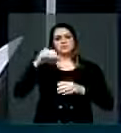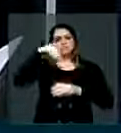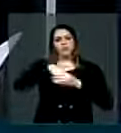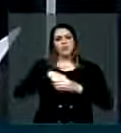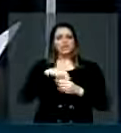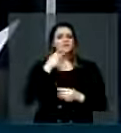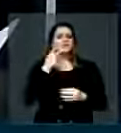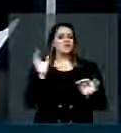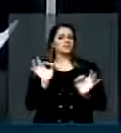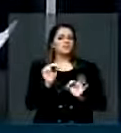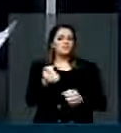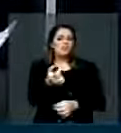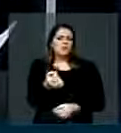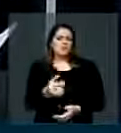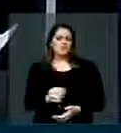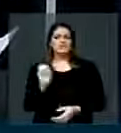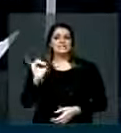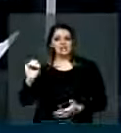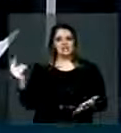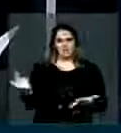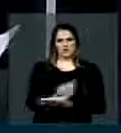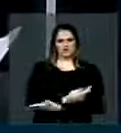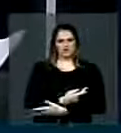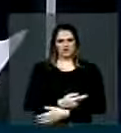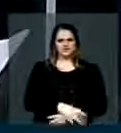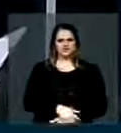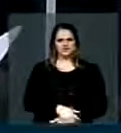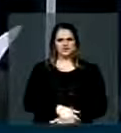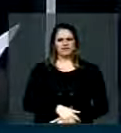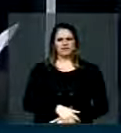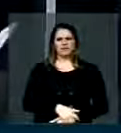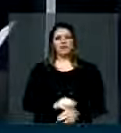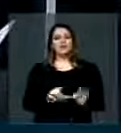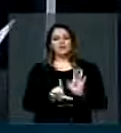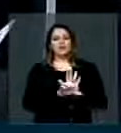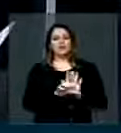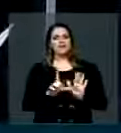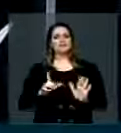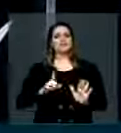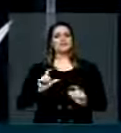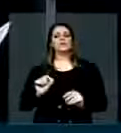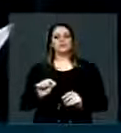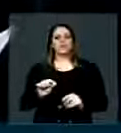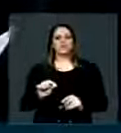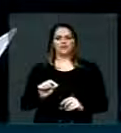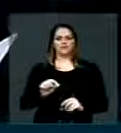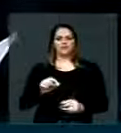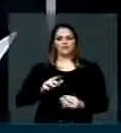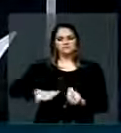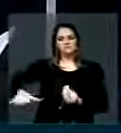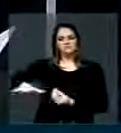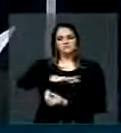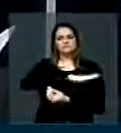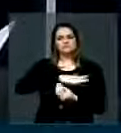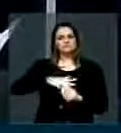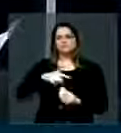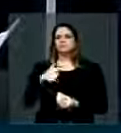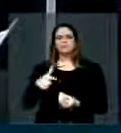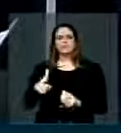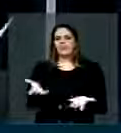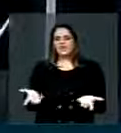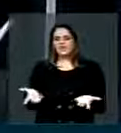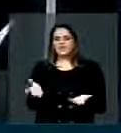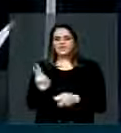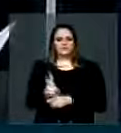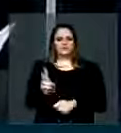violentos ocorridos no local do evento esportivo, a lei cria uma zona cinzenta e gera insegurança jurídica. É que